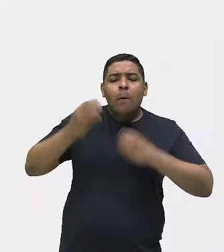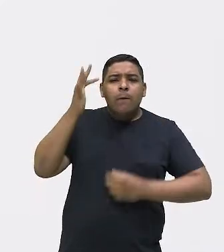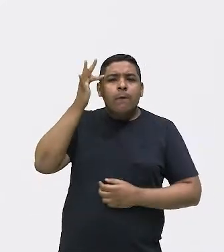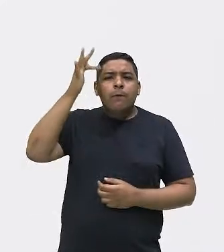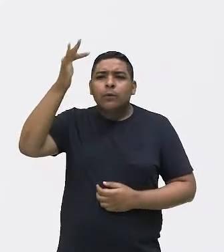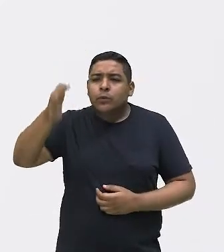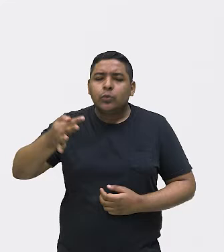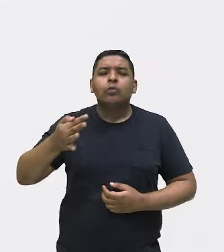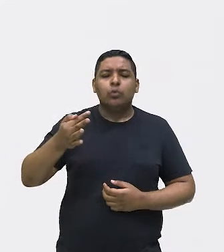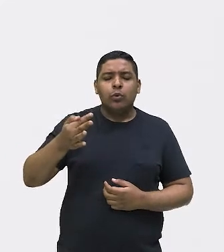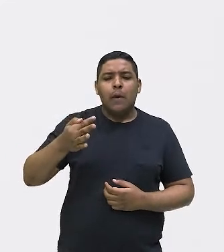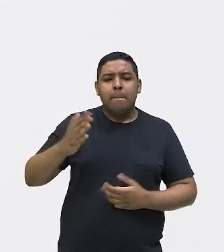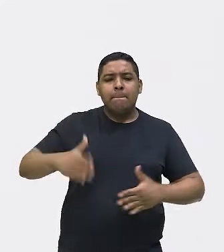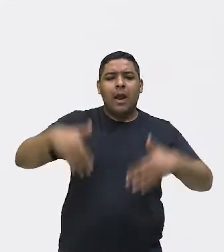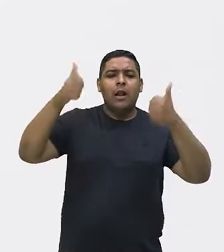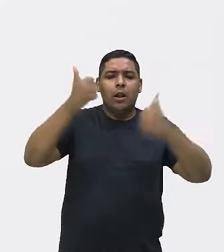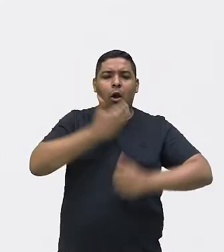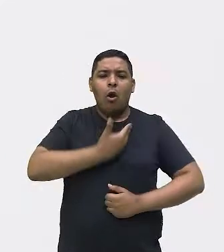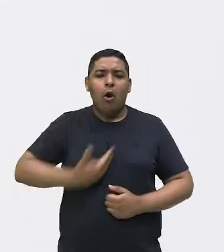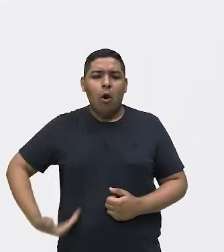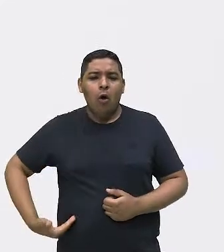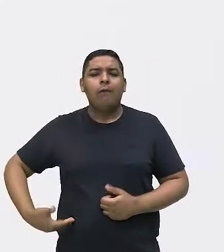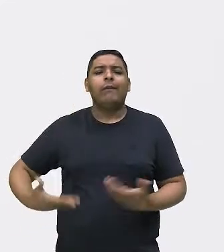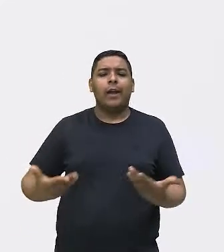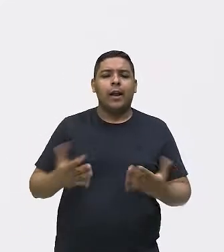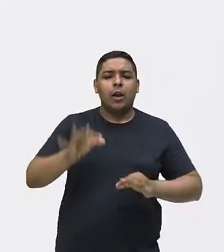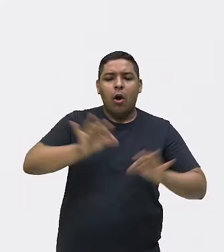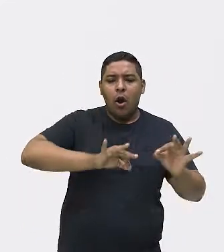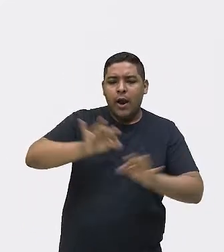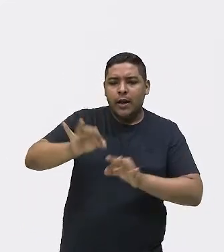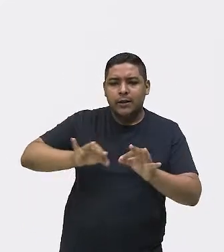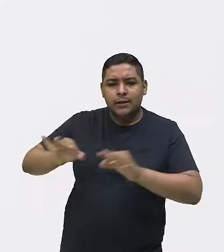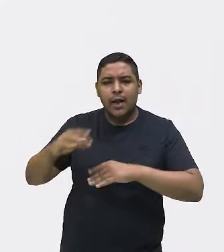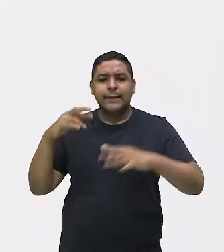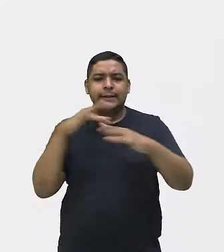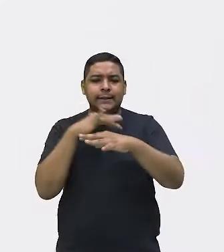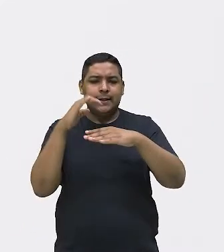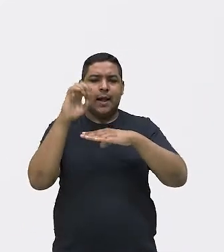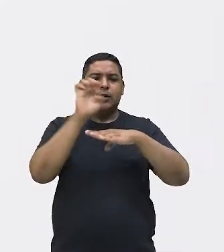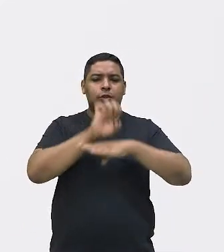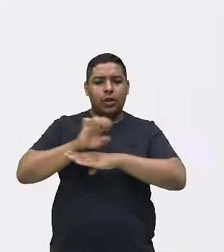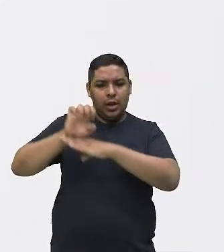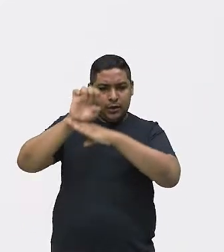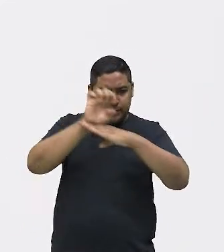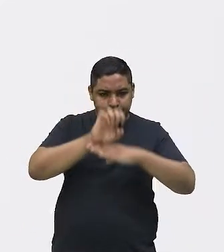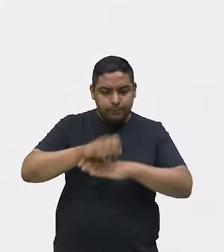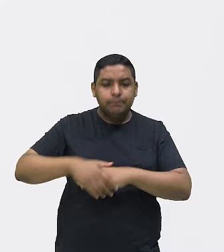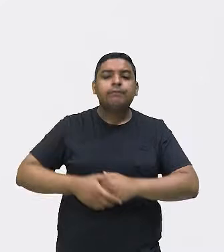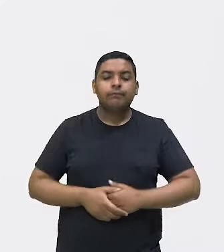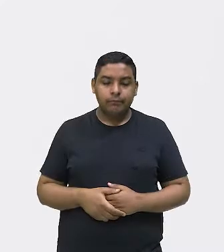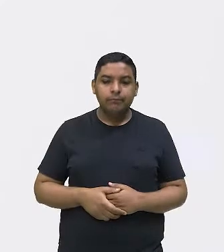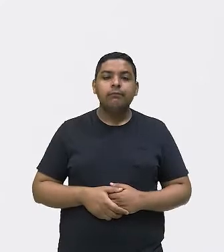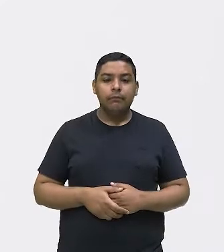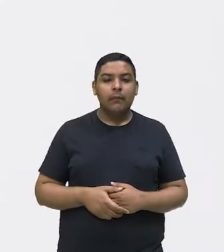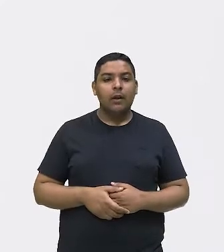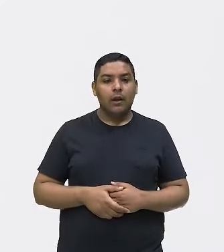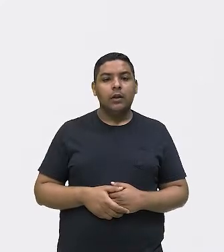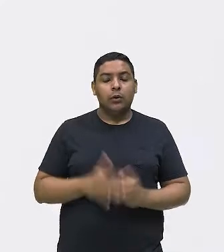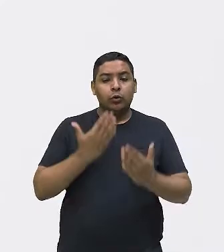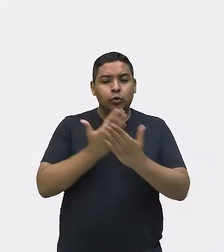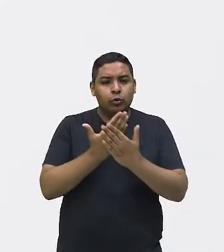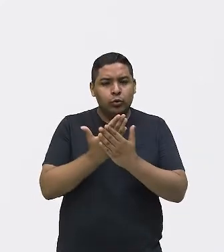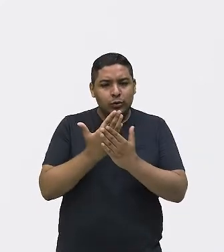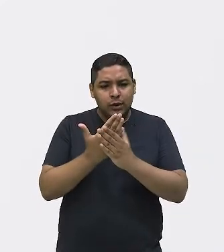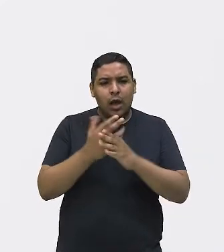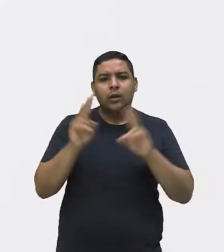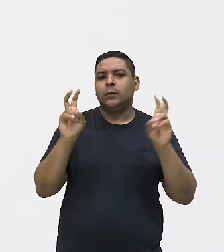deveria ser governado o Estado, a cidade-estado, né? Então, eles trabalharam essa ideia aí,